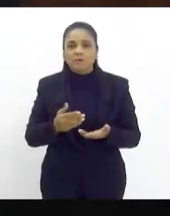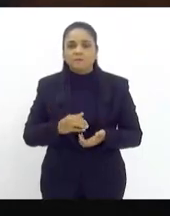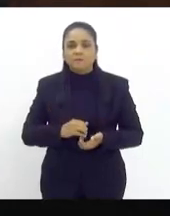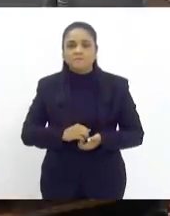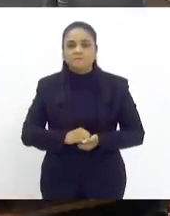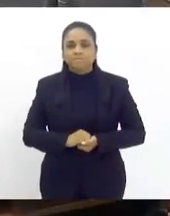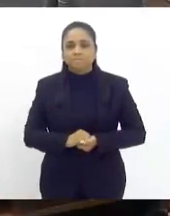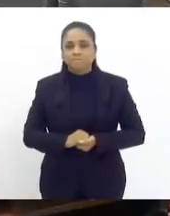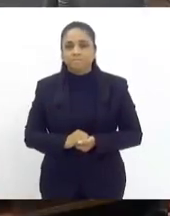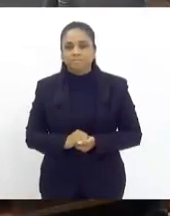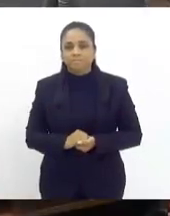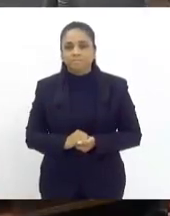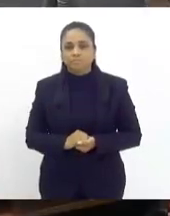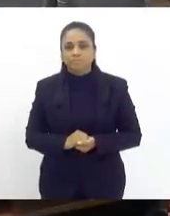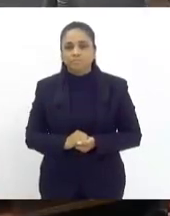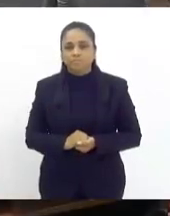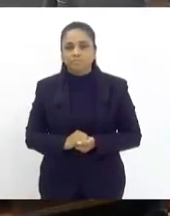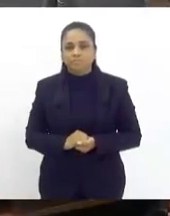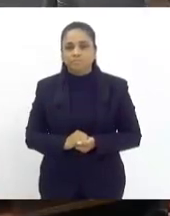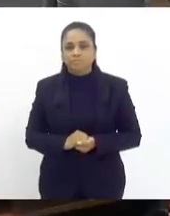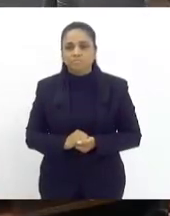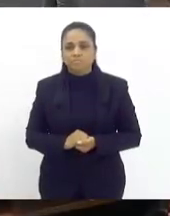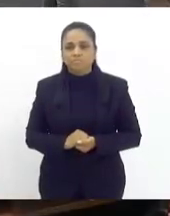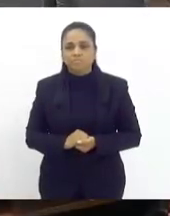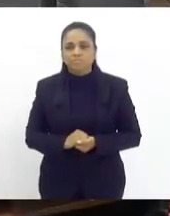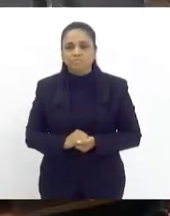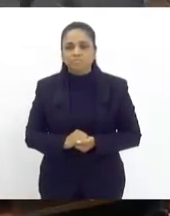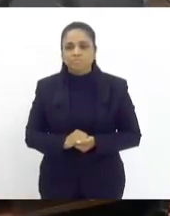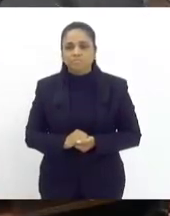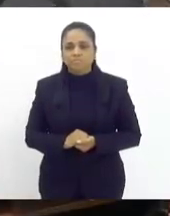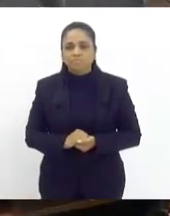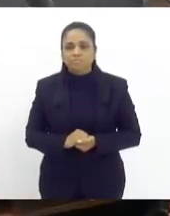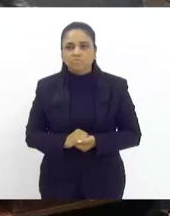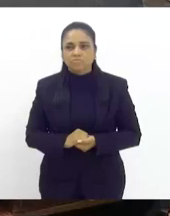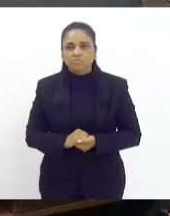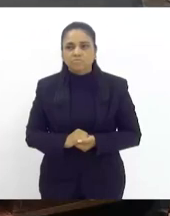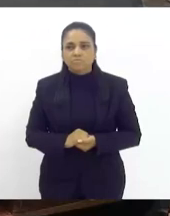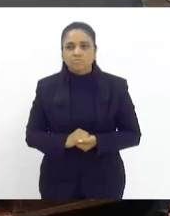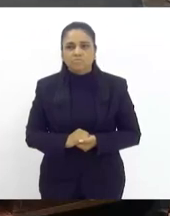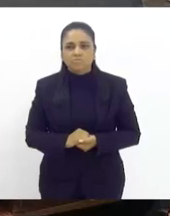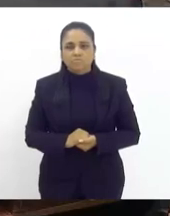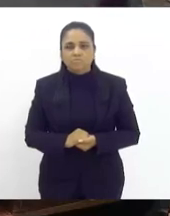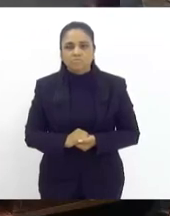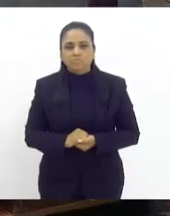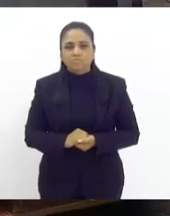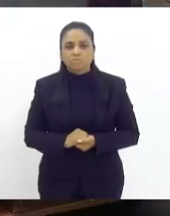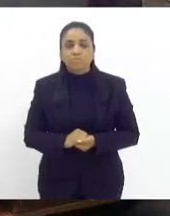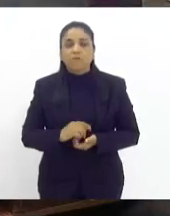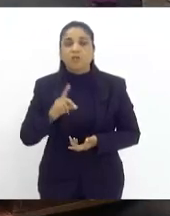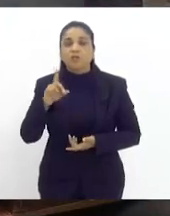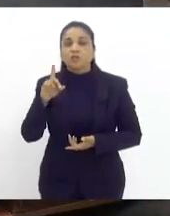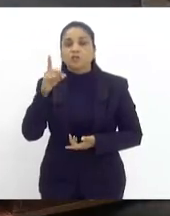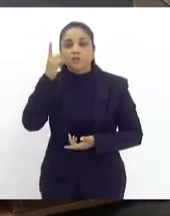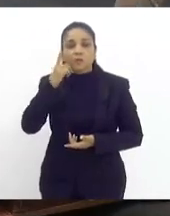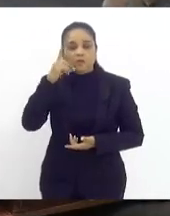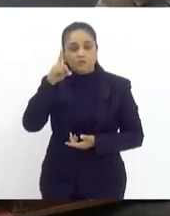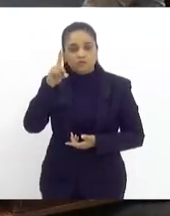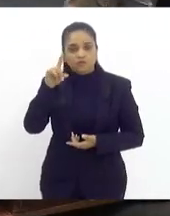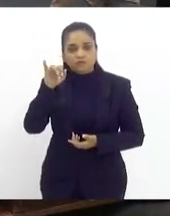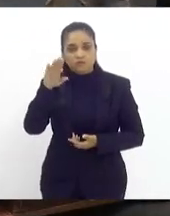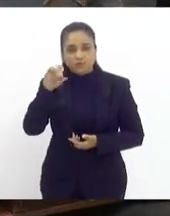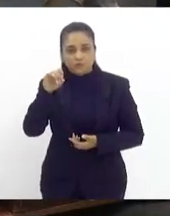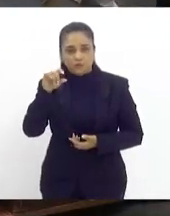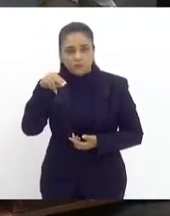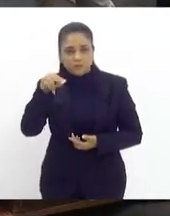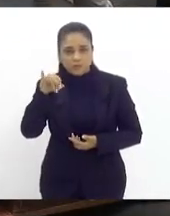precisa de mim o projeto dele aí cara não mas eu já tirei a minha tira é Dionísio Deputado Dionísio